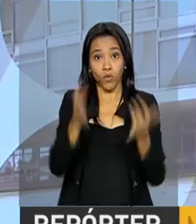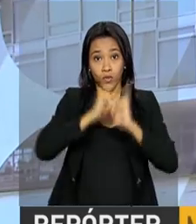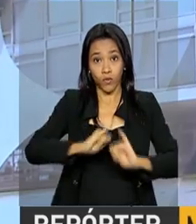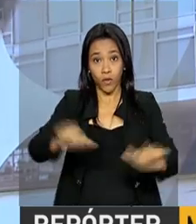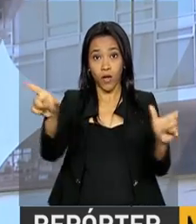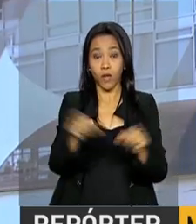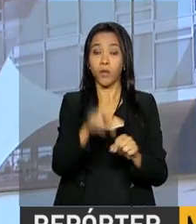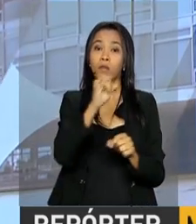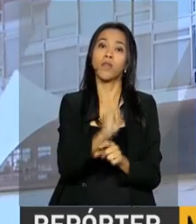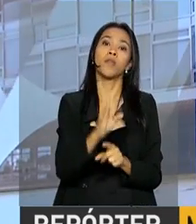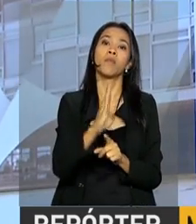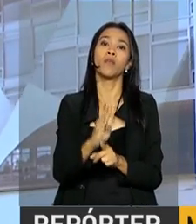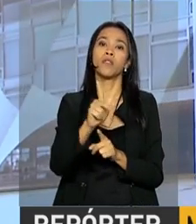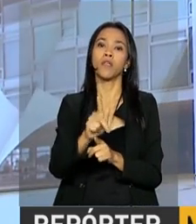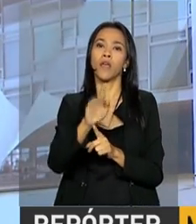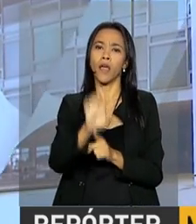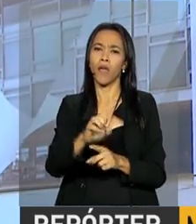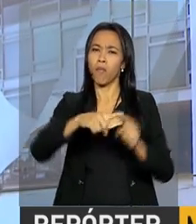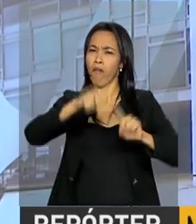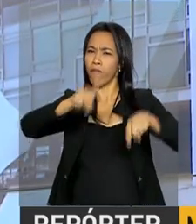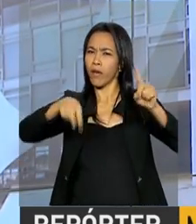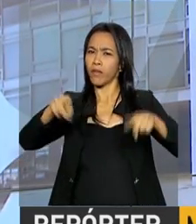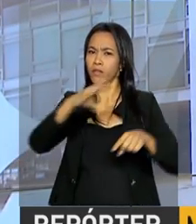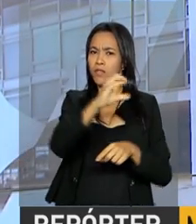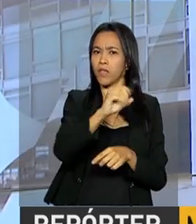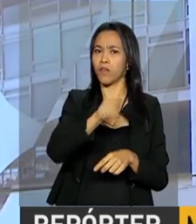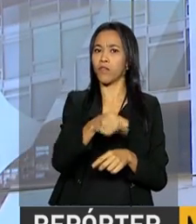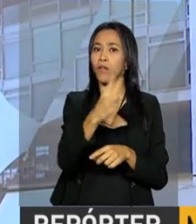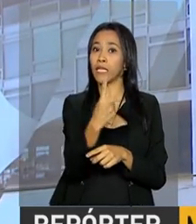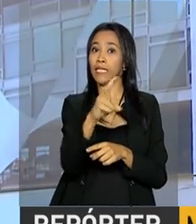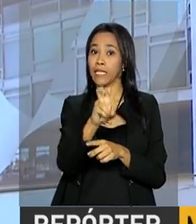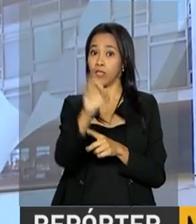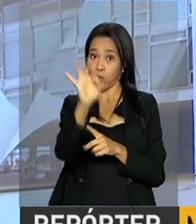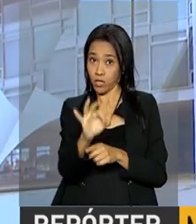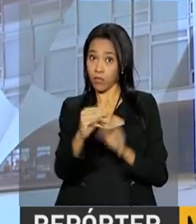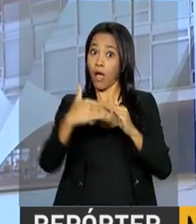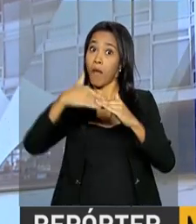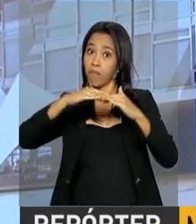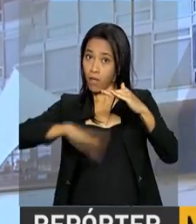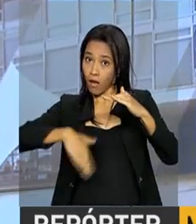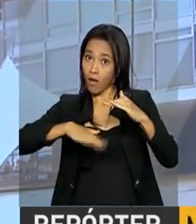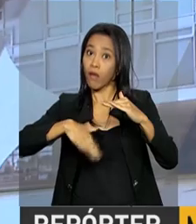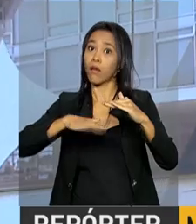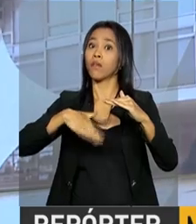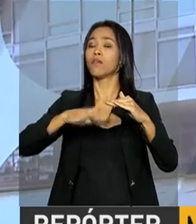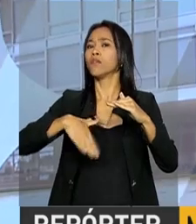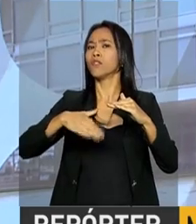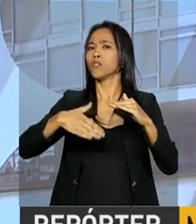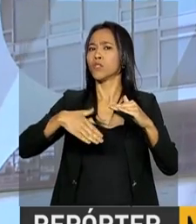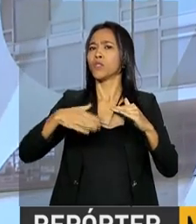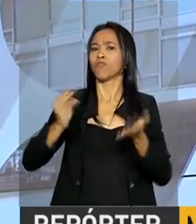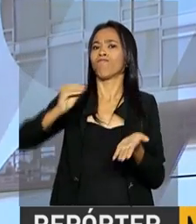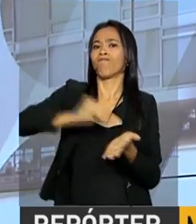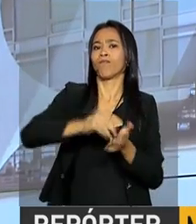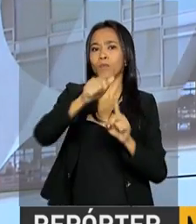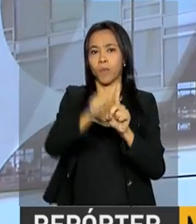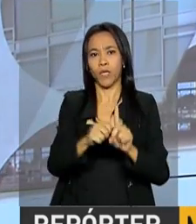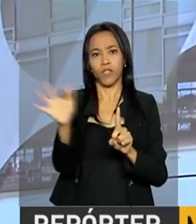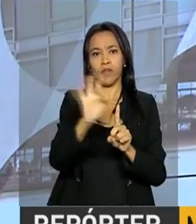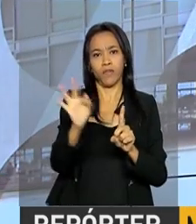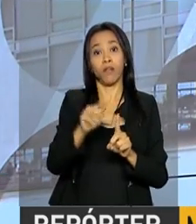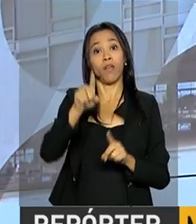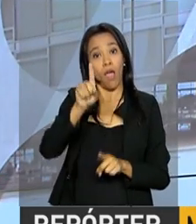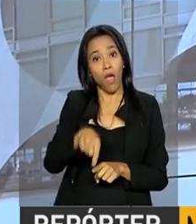IBGE registrou variação de 0,15% bem abaixo da registrada em fevereiro que foi